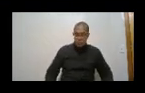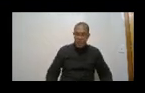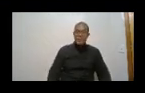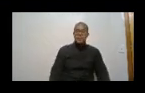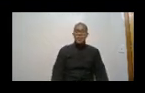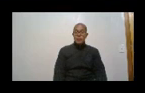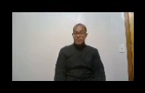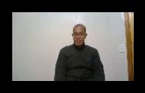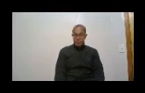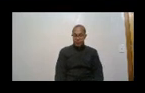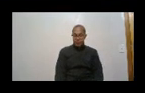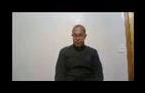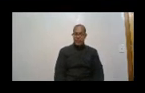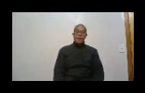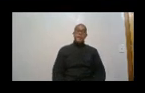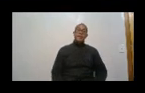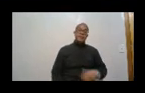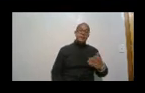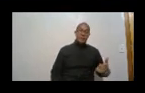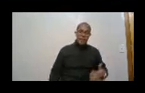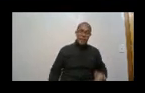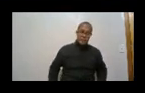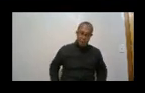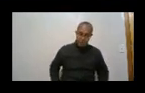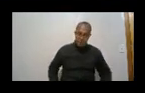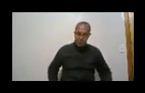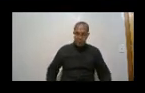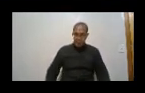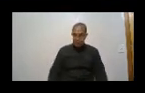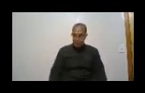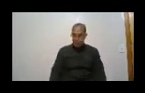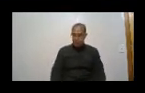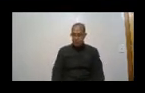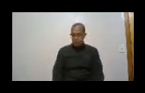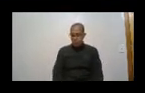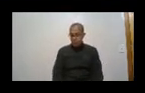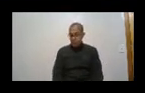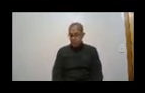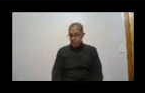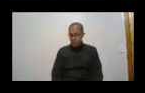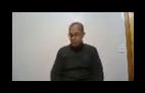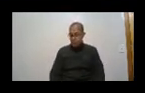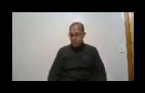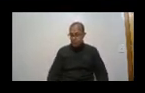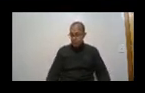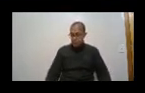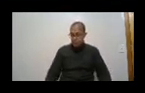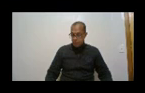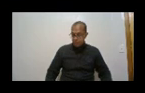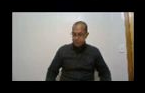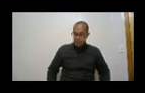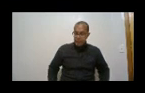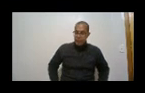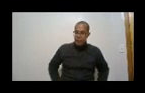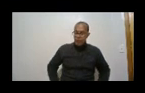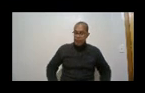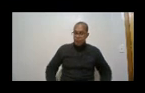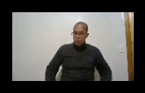vai deixar de ser específica e vai ser seletiva. O que é que eu quis dizer? Vou tomar o exemplo do salbutamol de